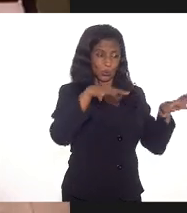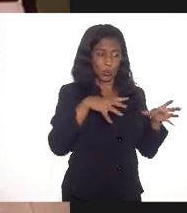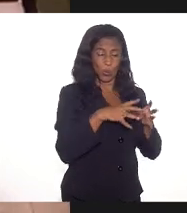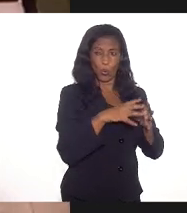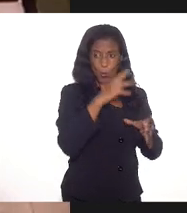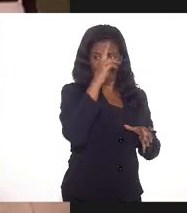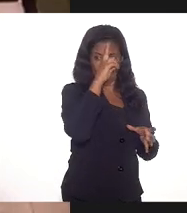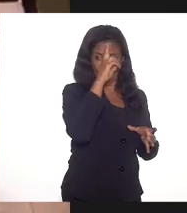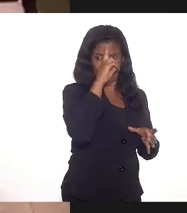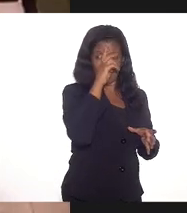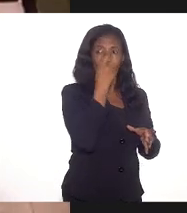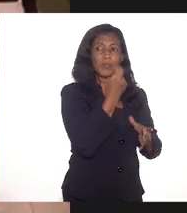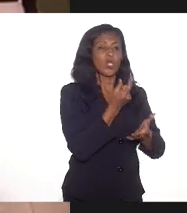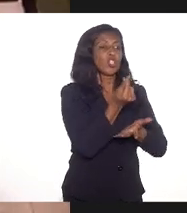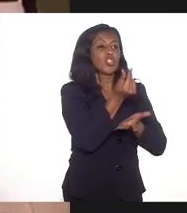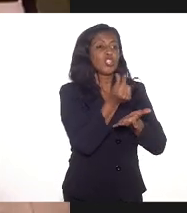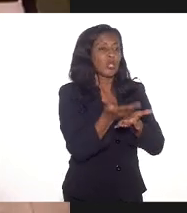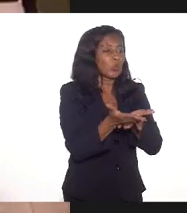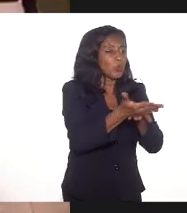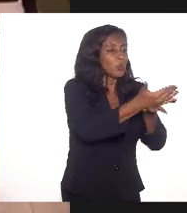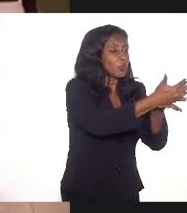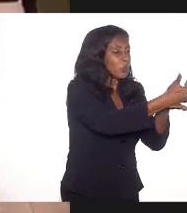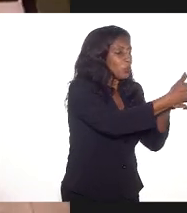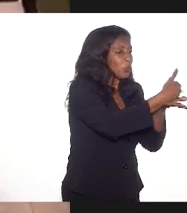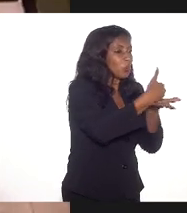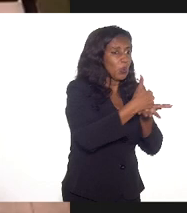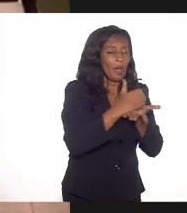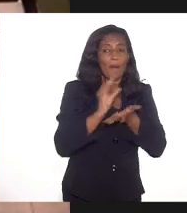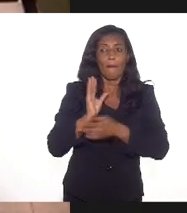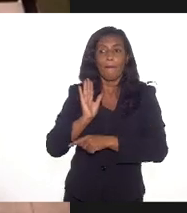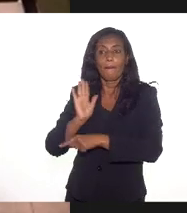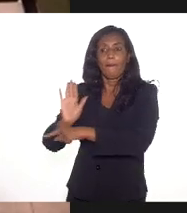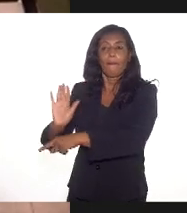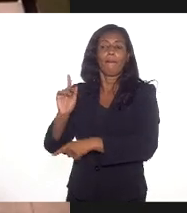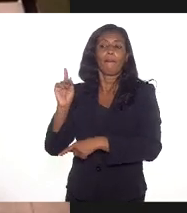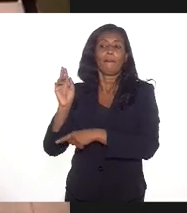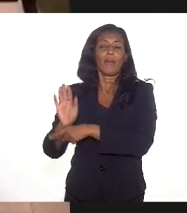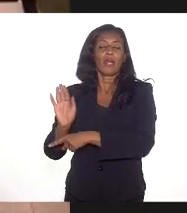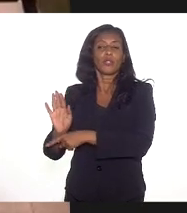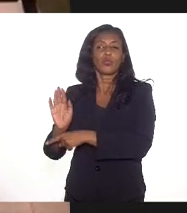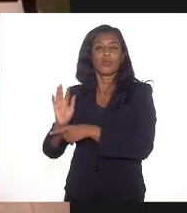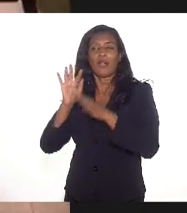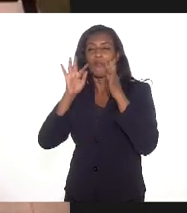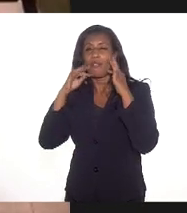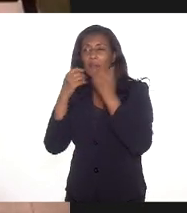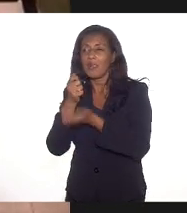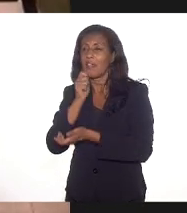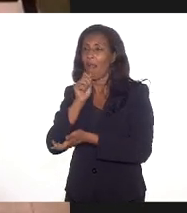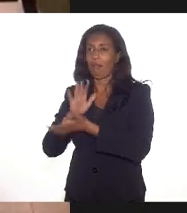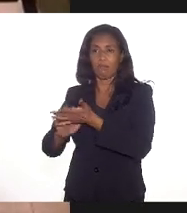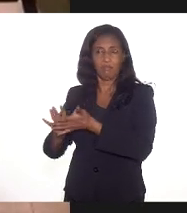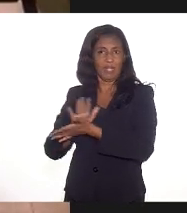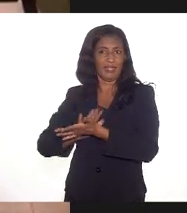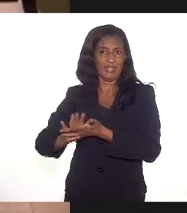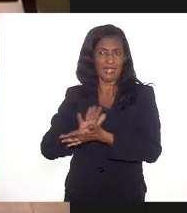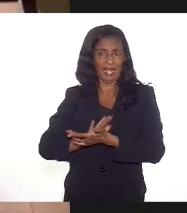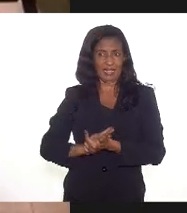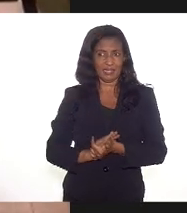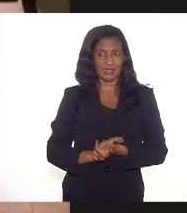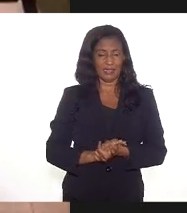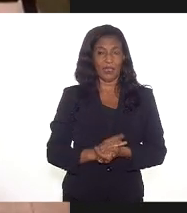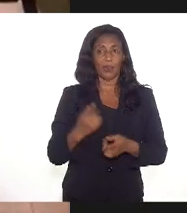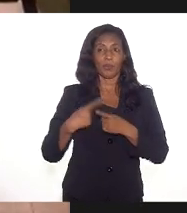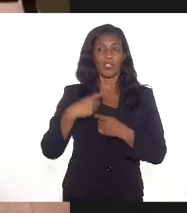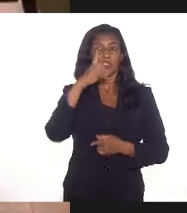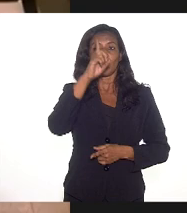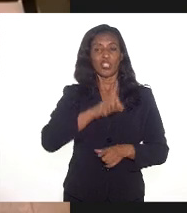a família do policial militar que veio falecer no combate contra os traficantes, no seu devido direito de trabalho.